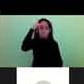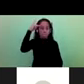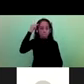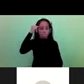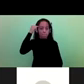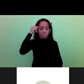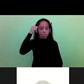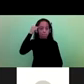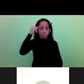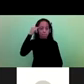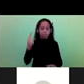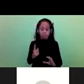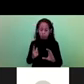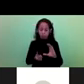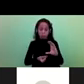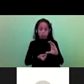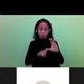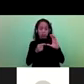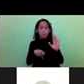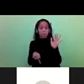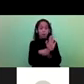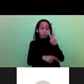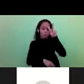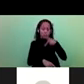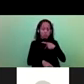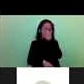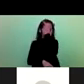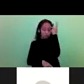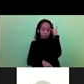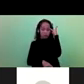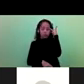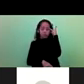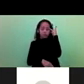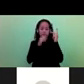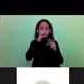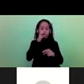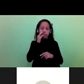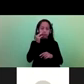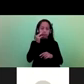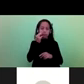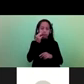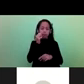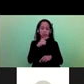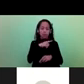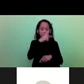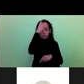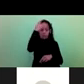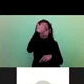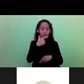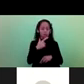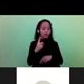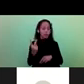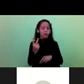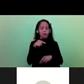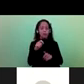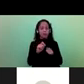o acúmulo de capital do sujeito, do indivíduo. É o indivíduo que vale.